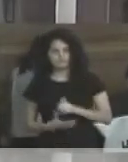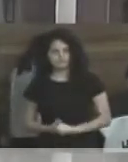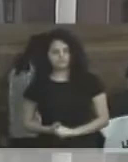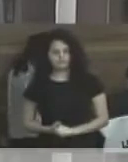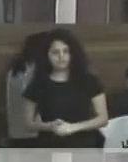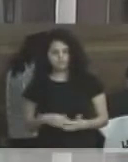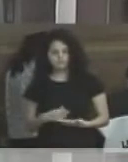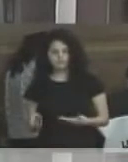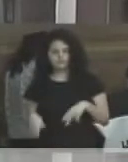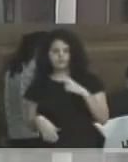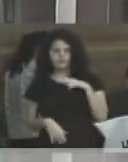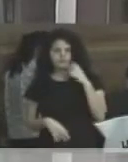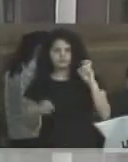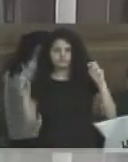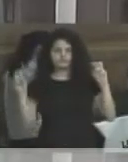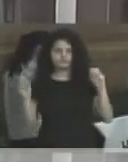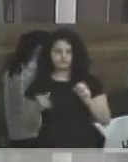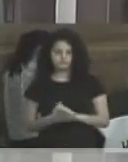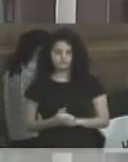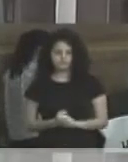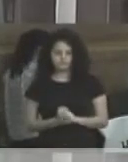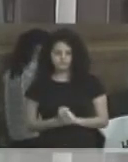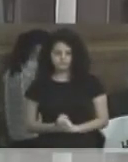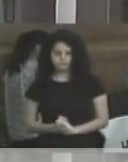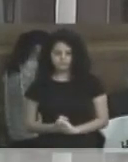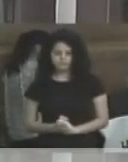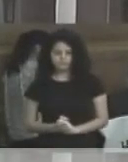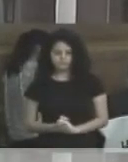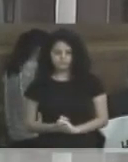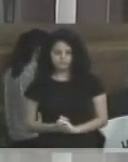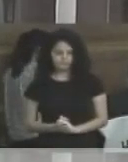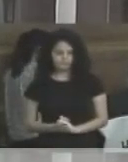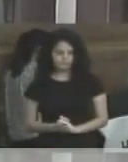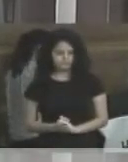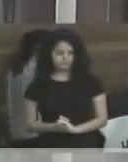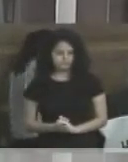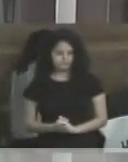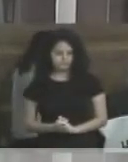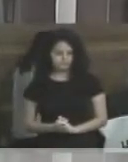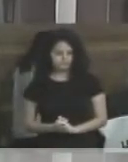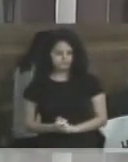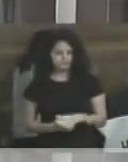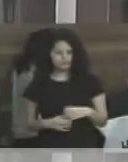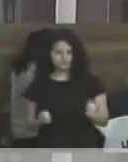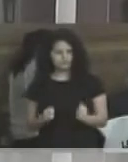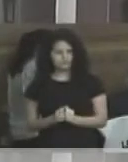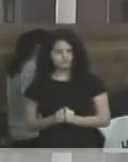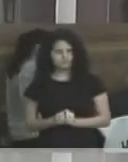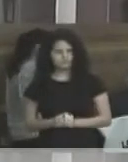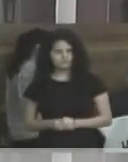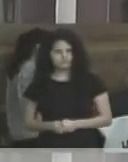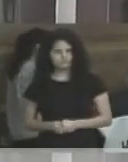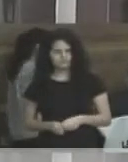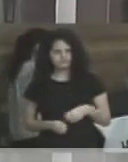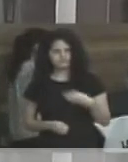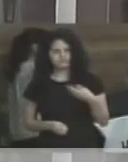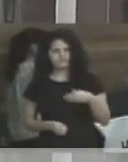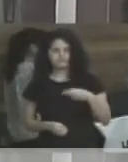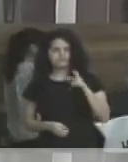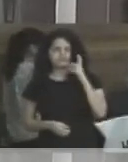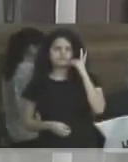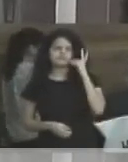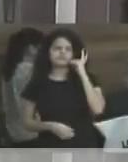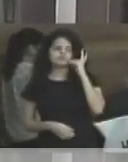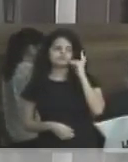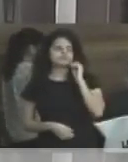tema, inclusive... Estava aqui também nessa casa um grande amigo, um grande parceiro, o sempre vereador, porque eu digo que vereador